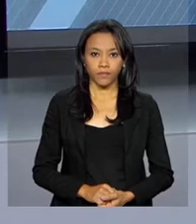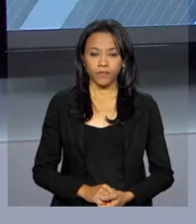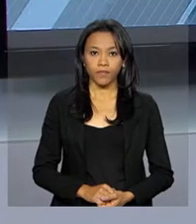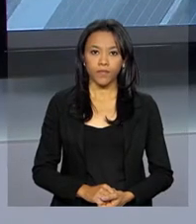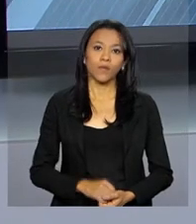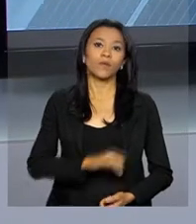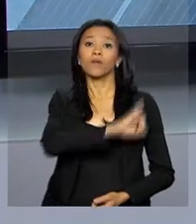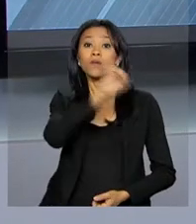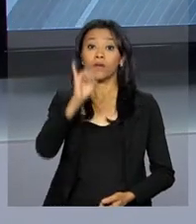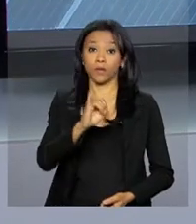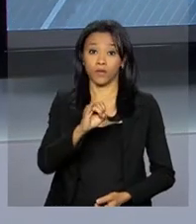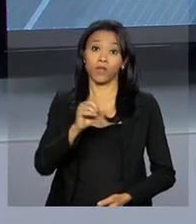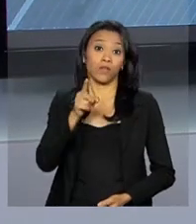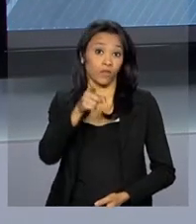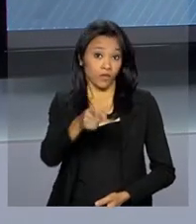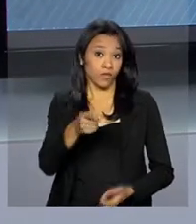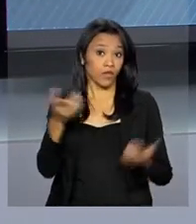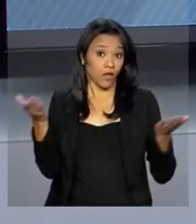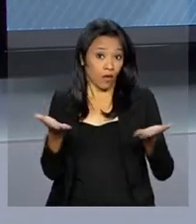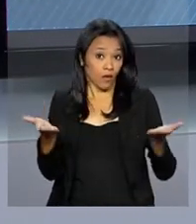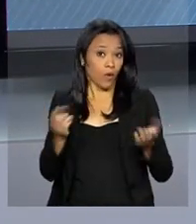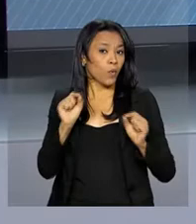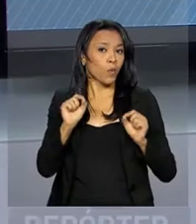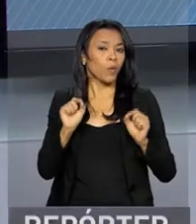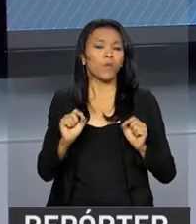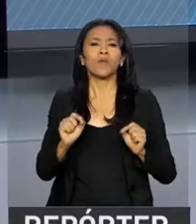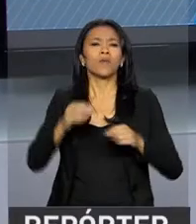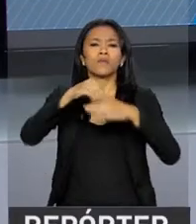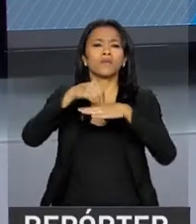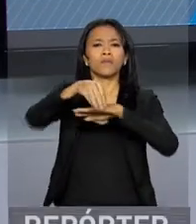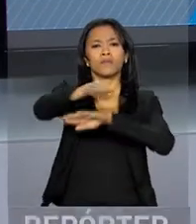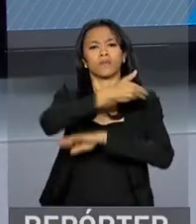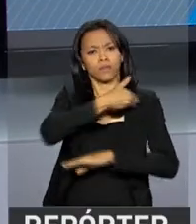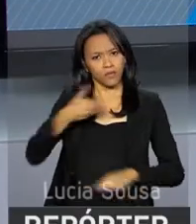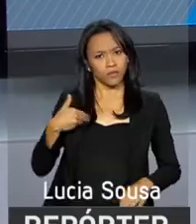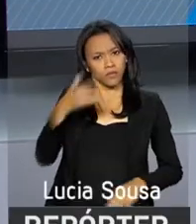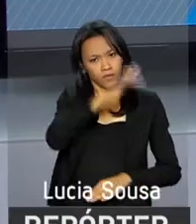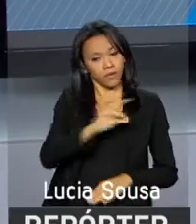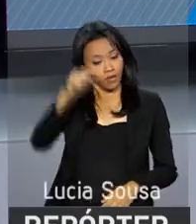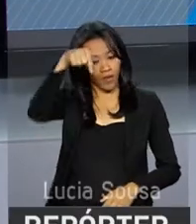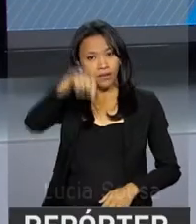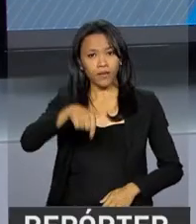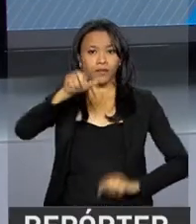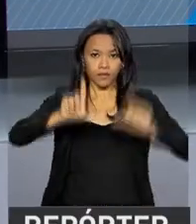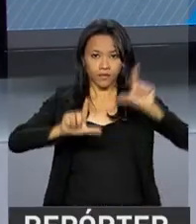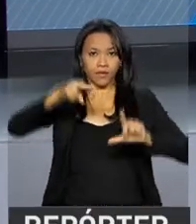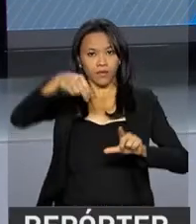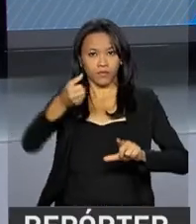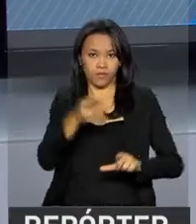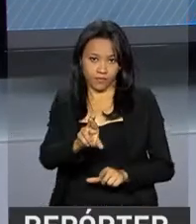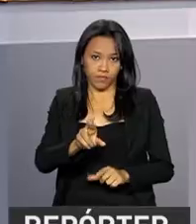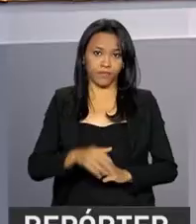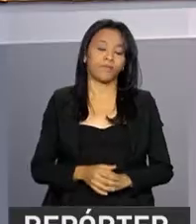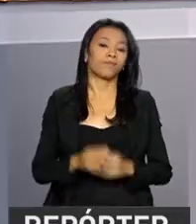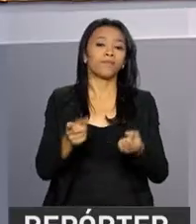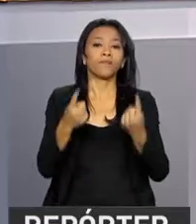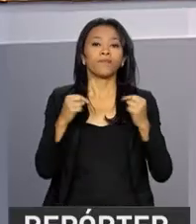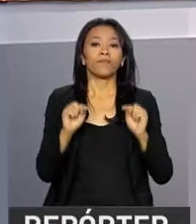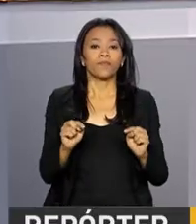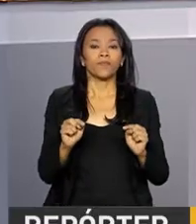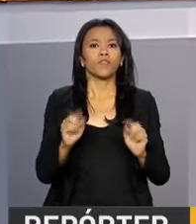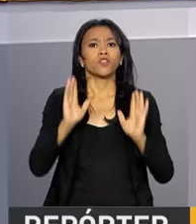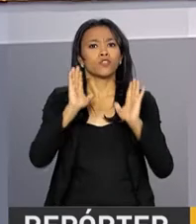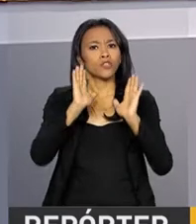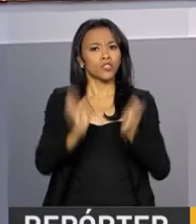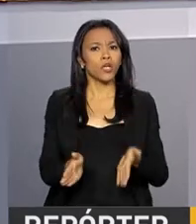olá você acompanha a partir de agora as notícias do governo federal aqui no repórter nbr foi